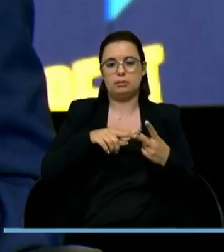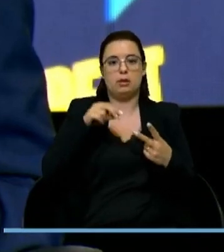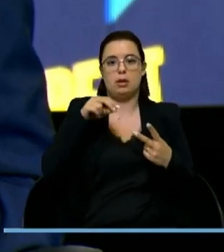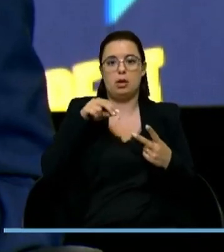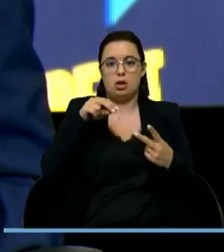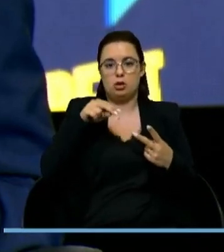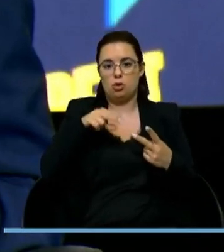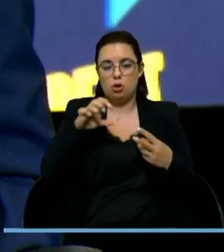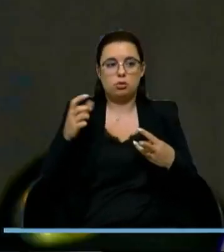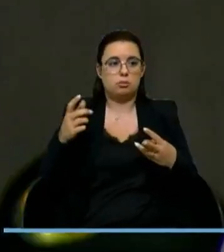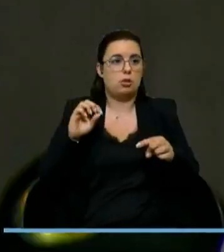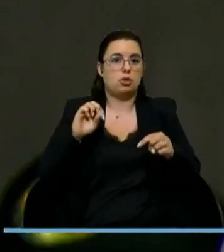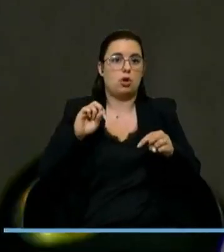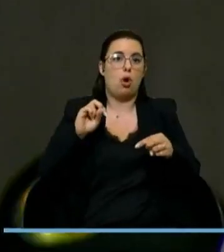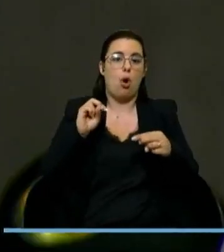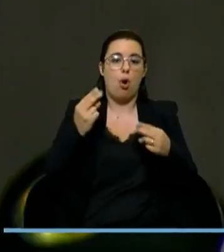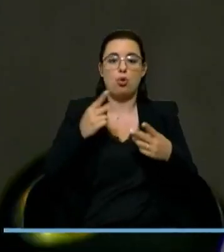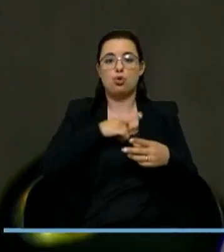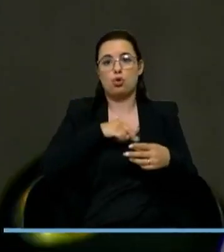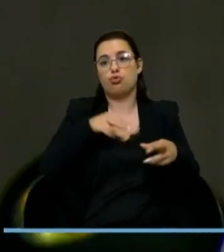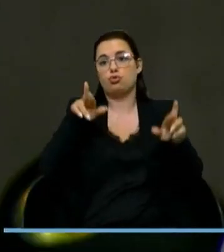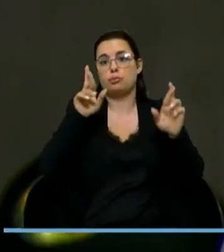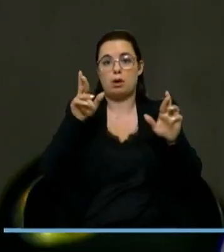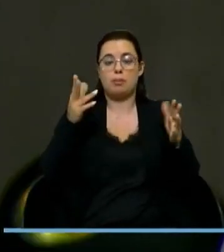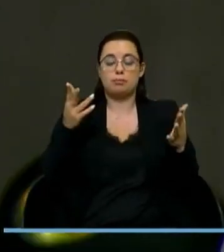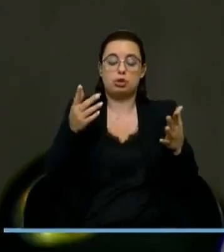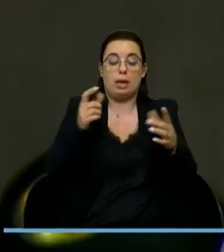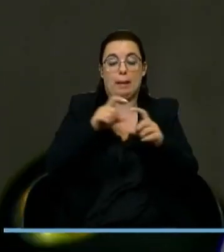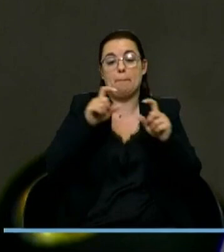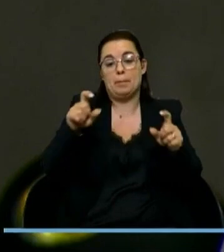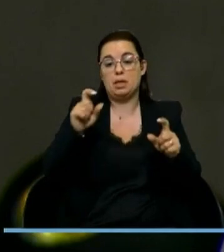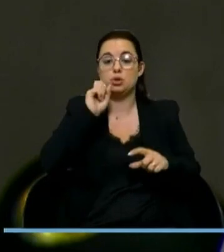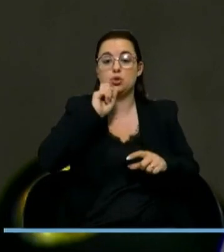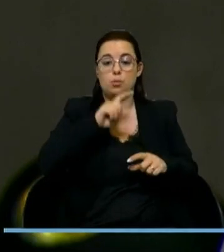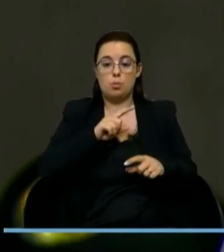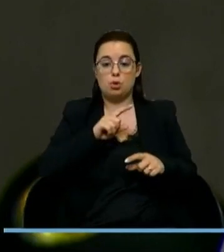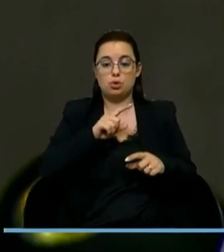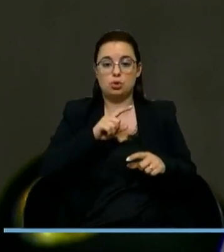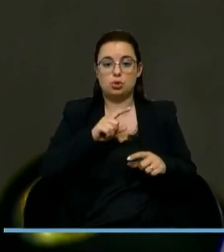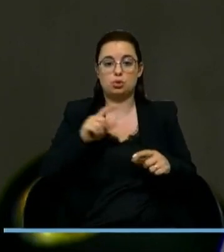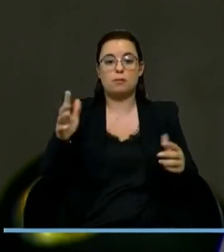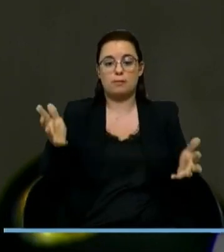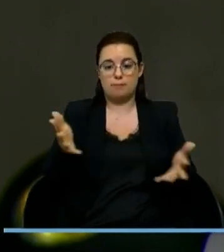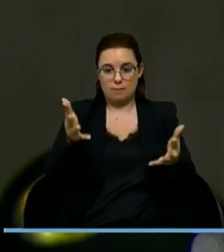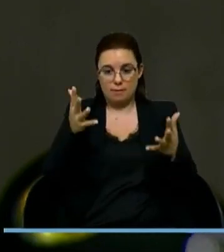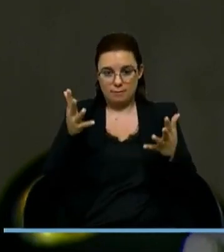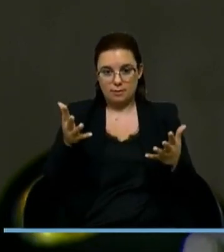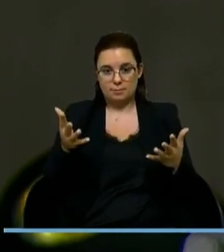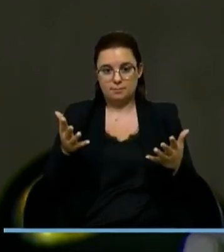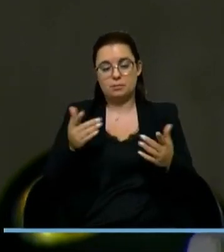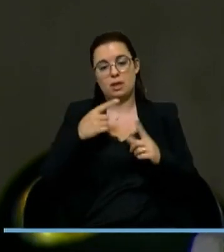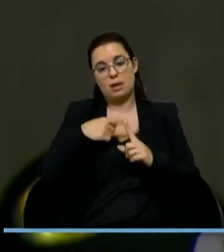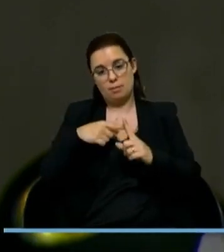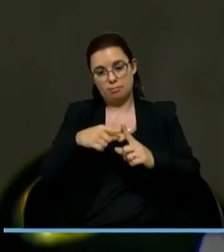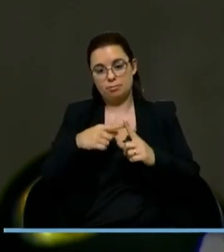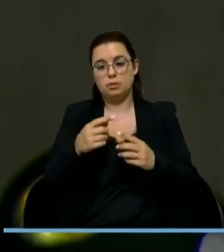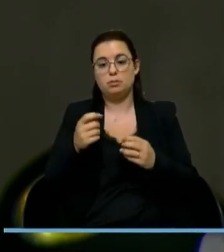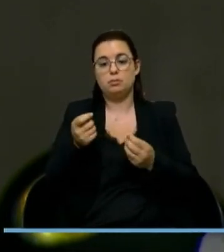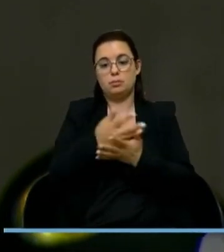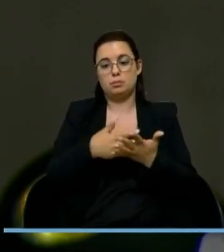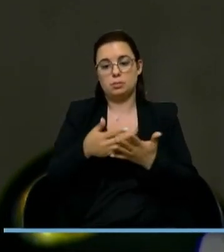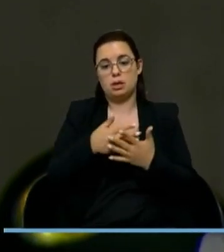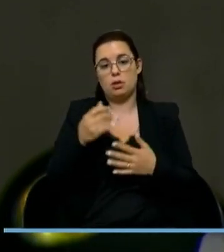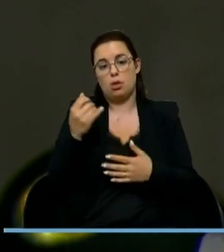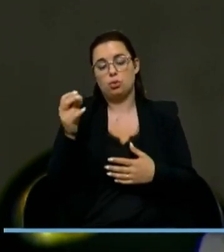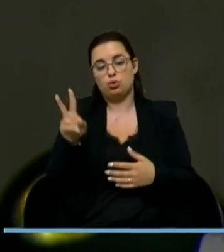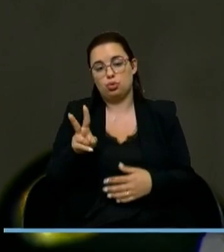isso mantém-se, permite-se ou espera-se que, de facto, empresas possam, de facto, emitir e depois beneficiar de um mercado secundário